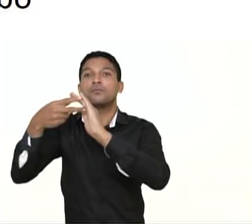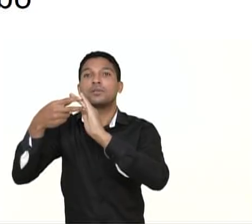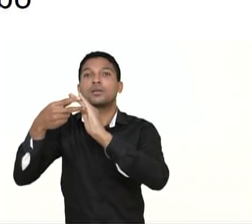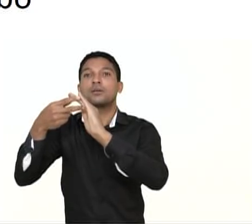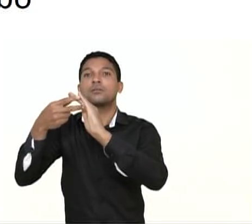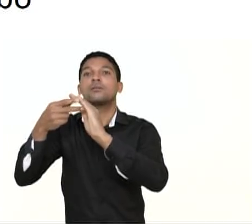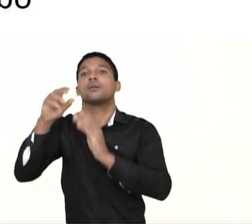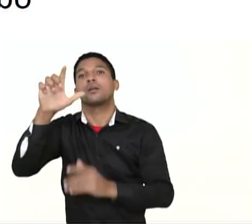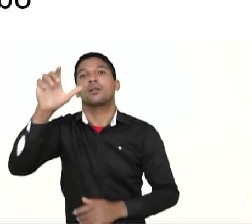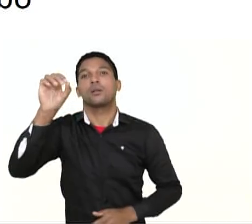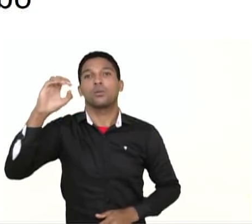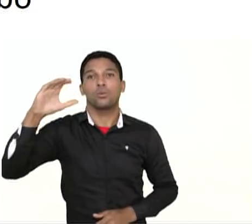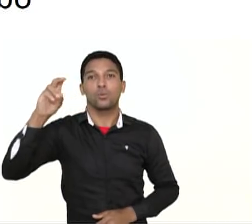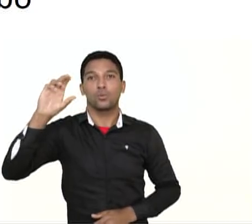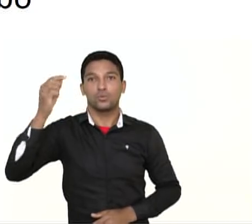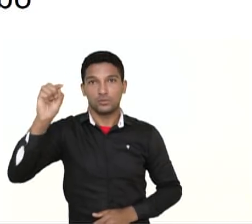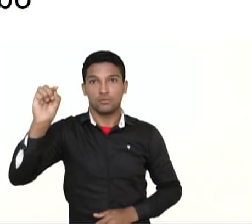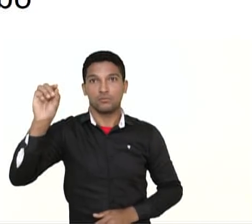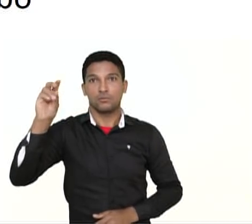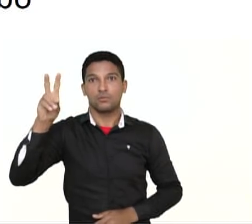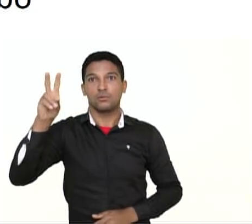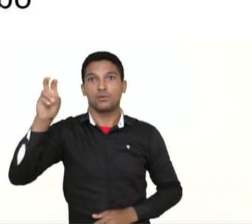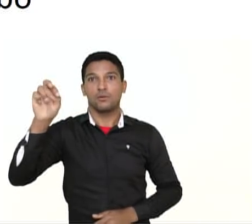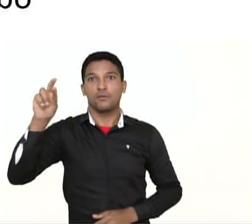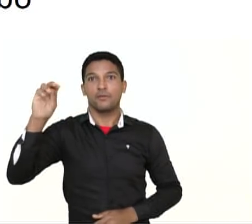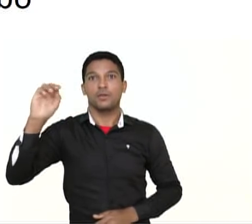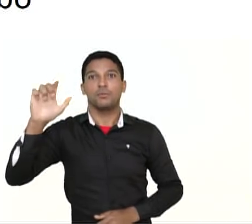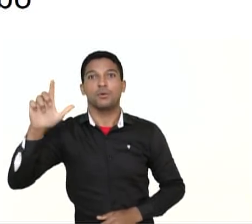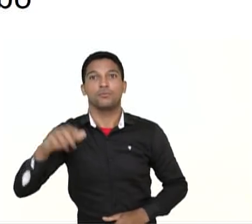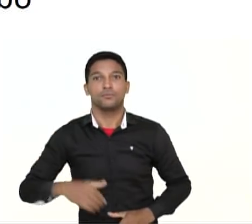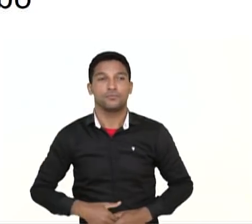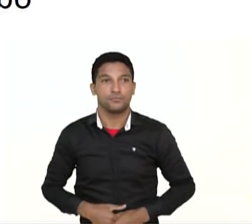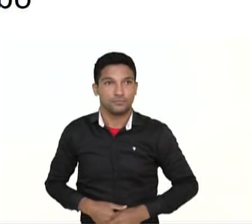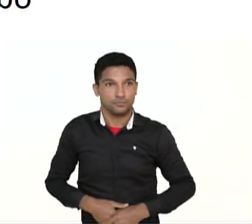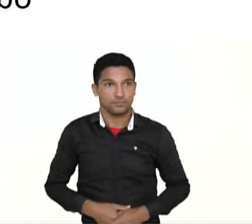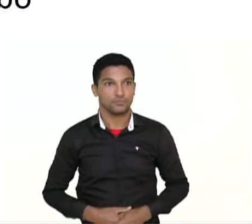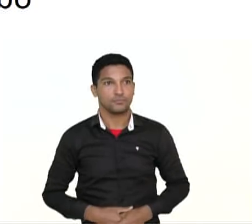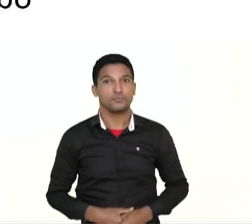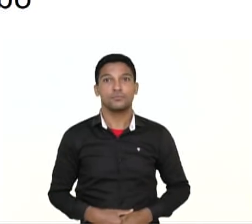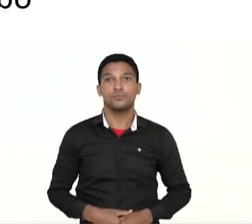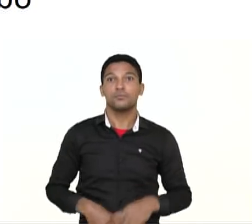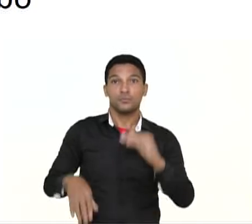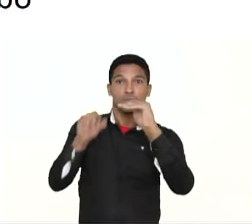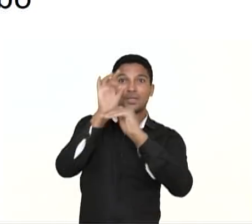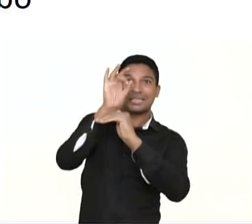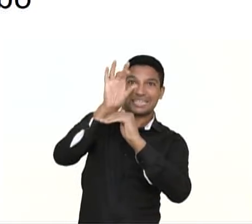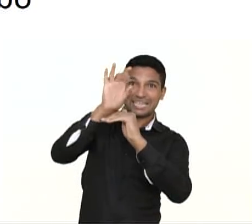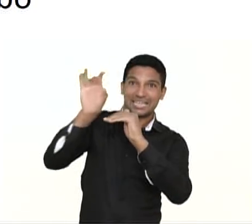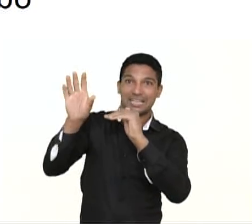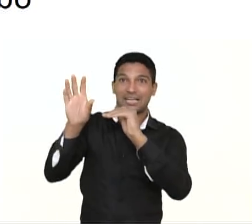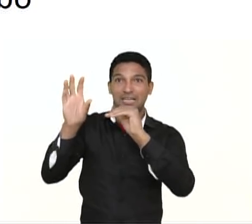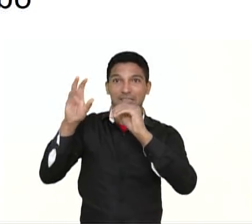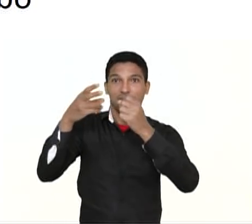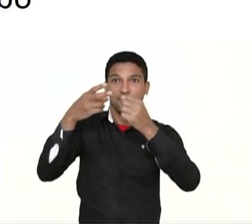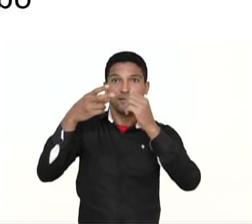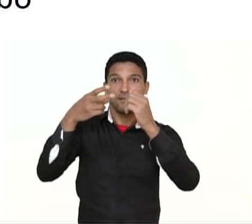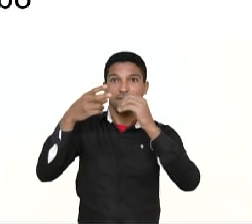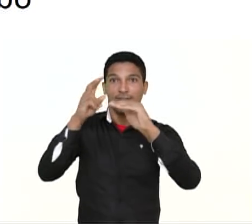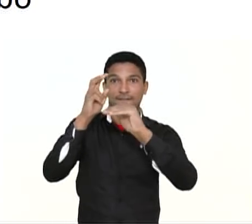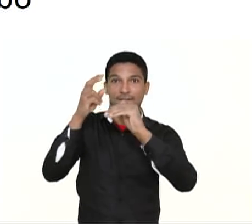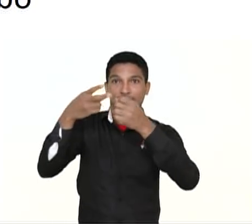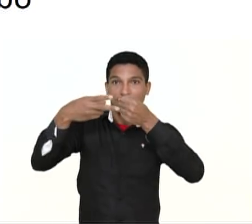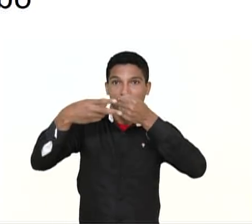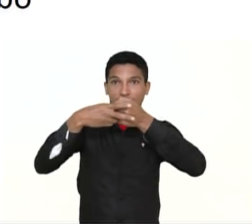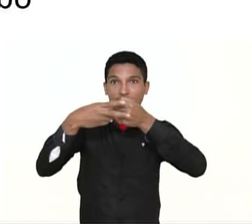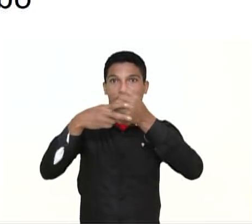duas orações, como eu já falei para vocês. Cada verbo, ele indica a presença de uma oração. No caso,